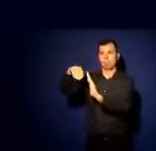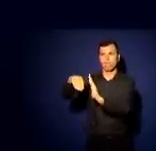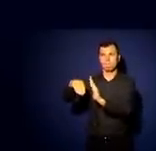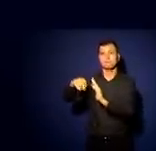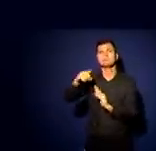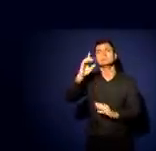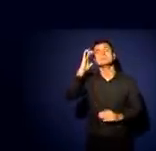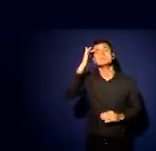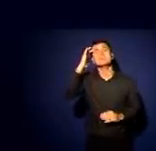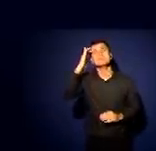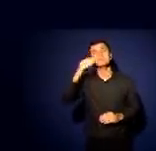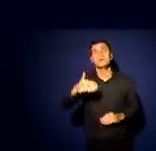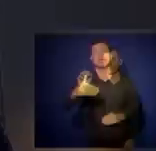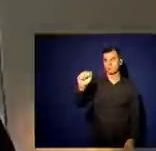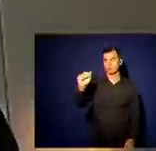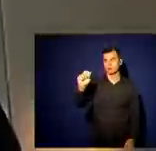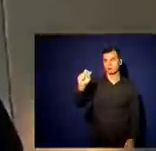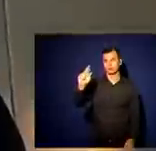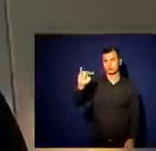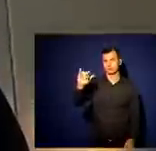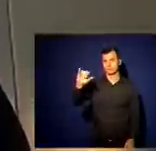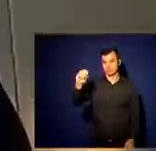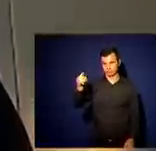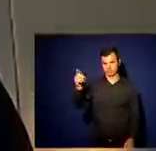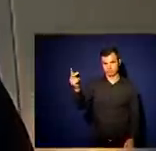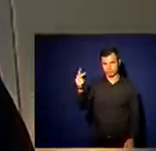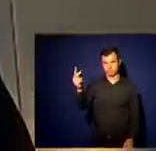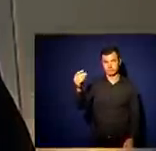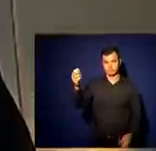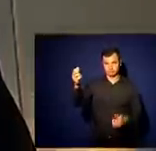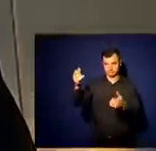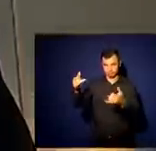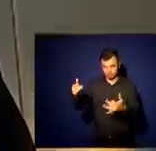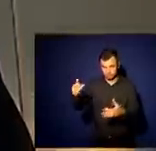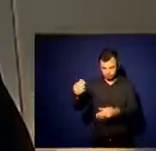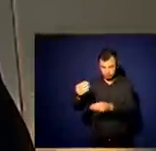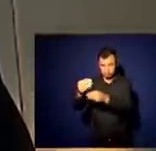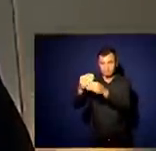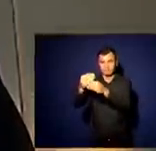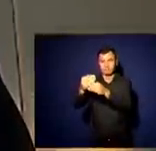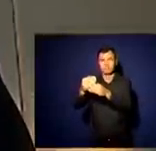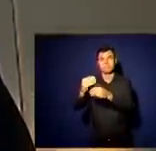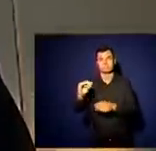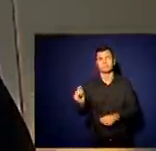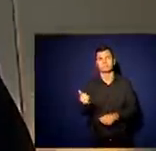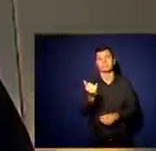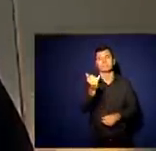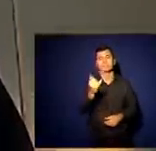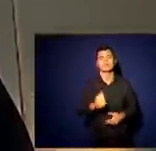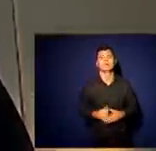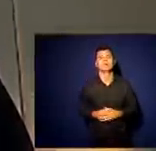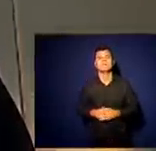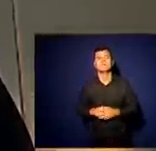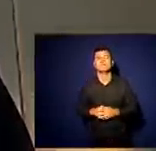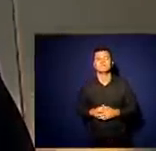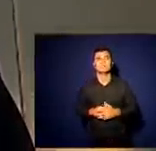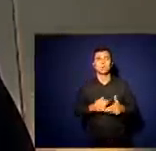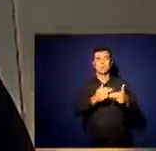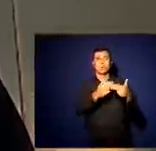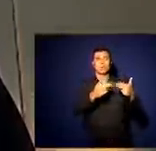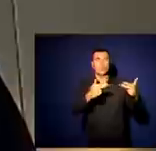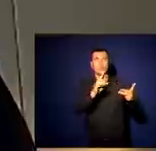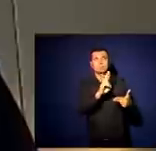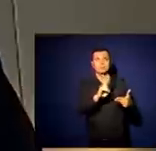lucros pro Brasil para 2023 por favor a gente vê realmente na doméstica